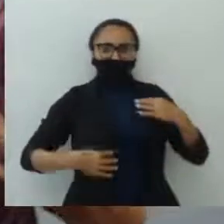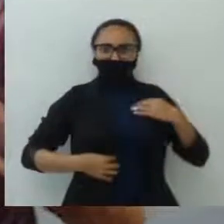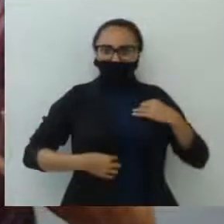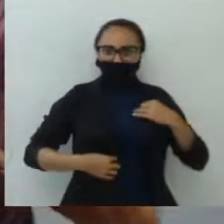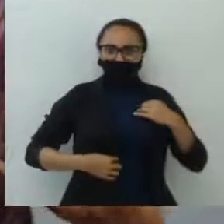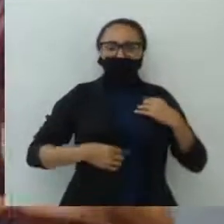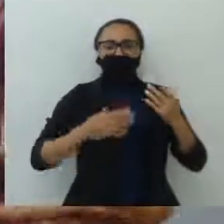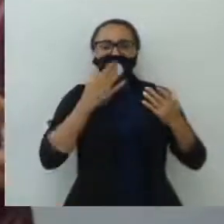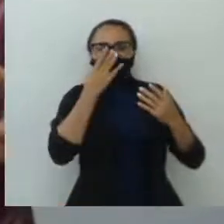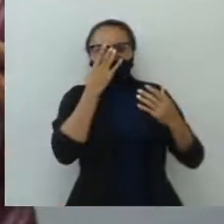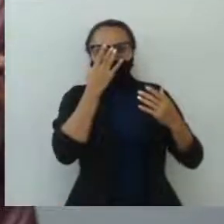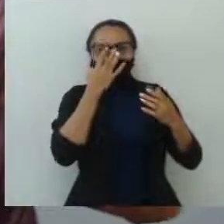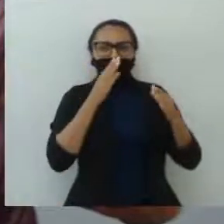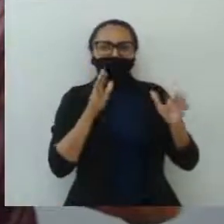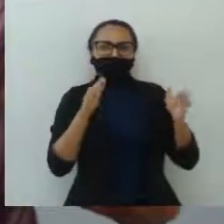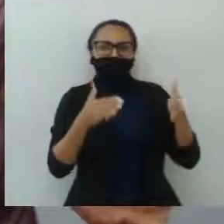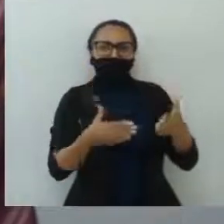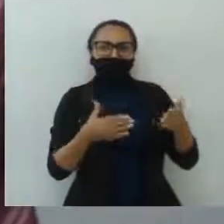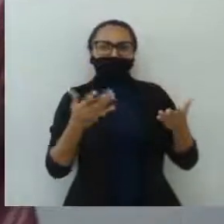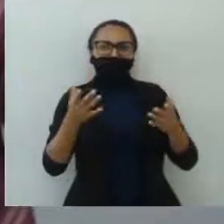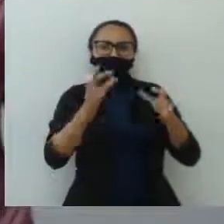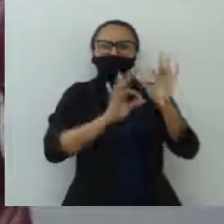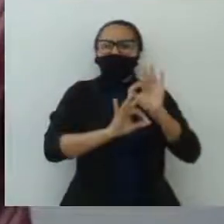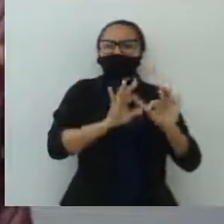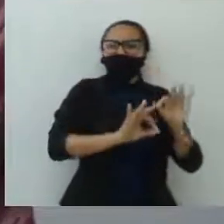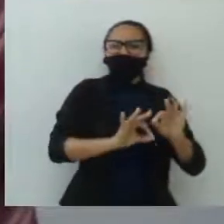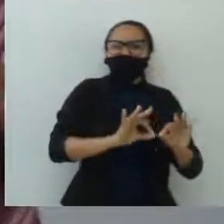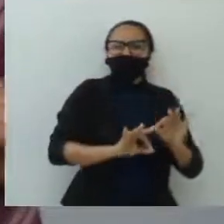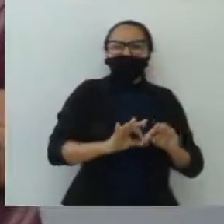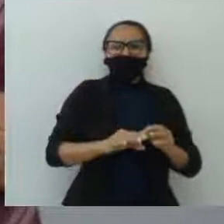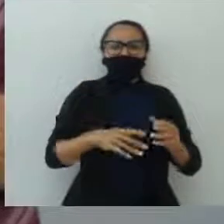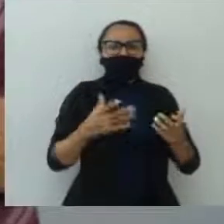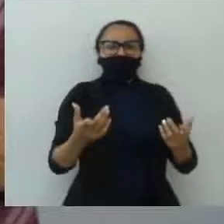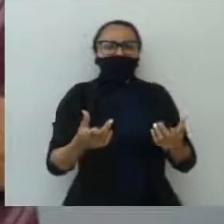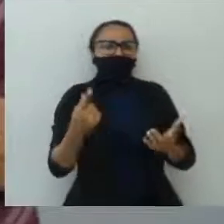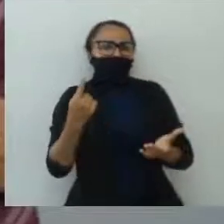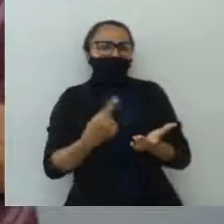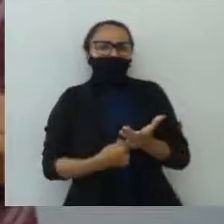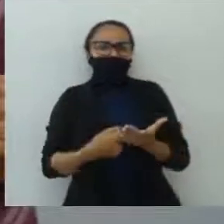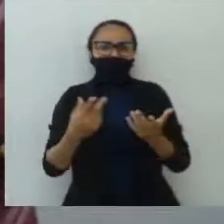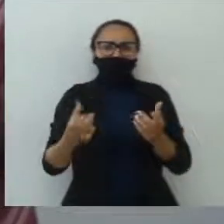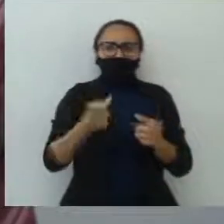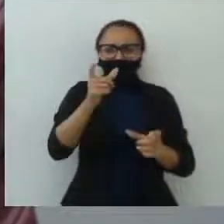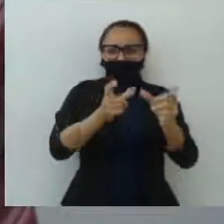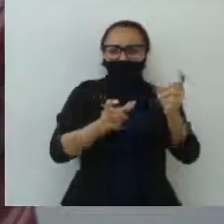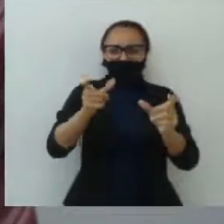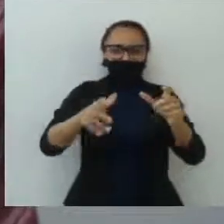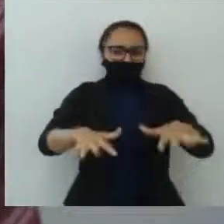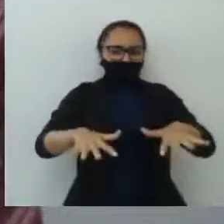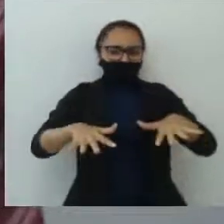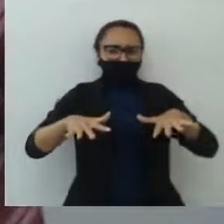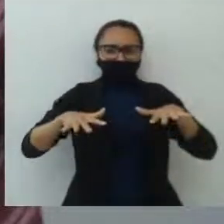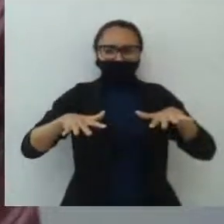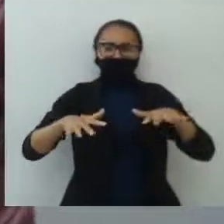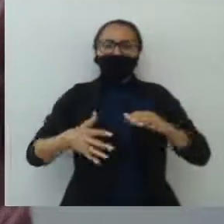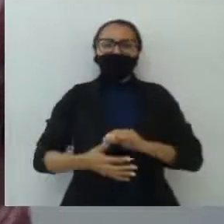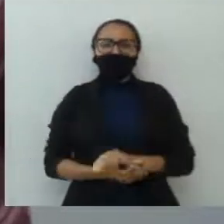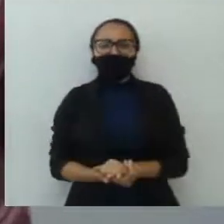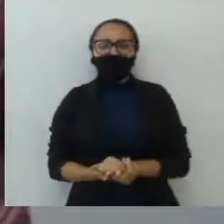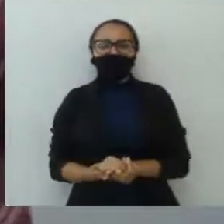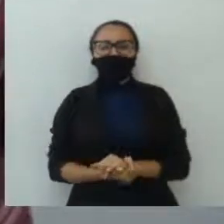especialistas em compor esse figurino de acordo com o que o dramaturgo pensou para a cena. Então, voltando para aquele exemplo da